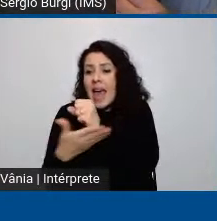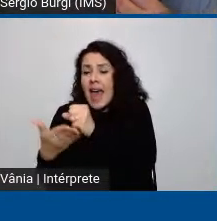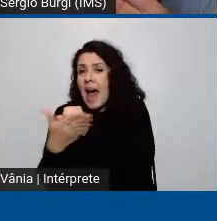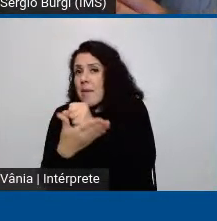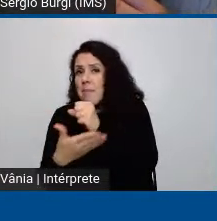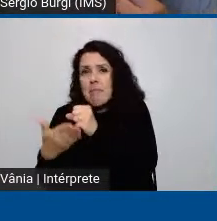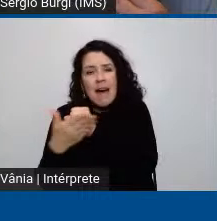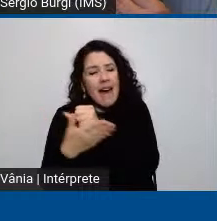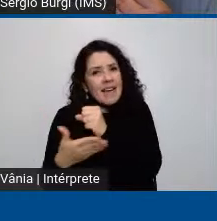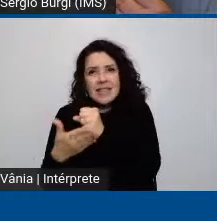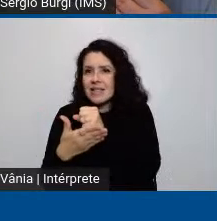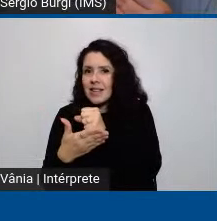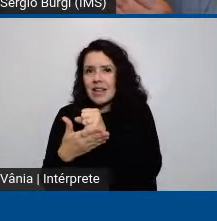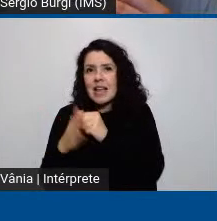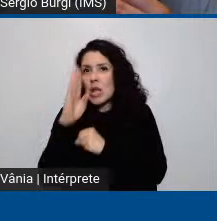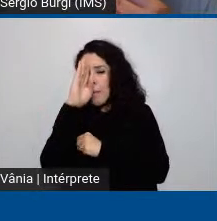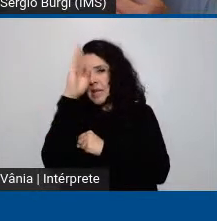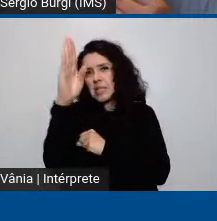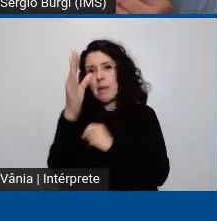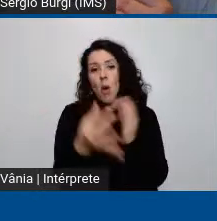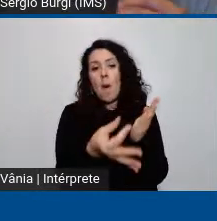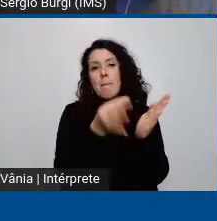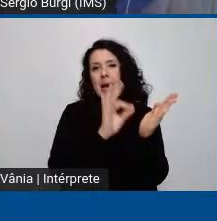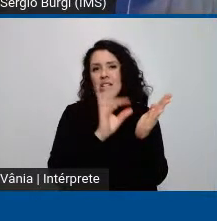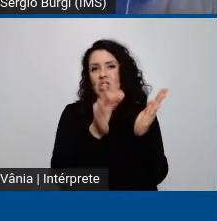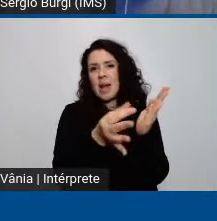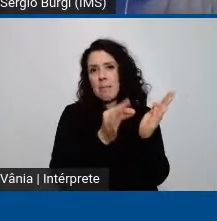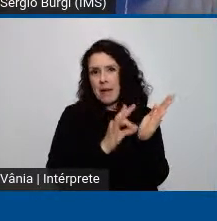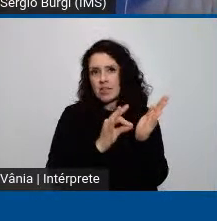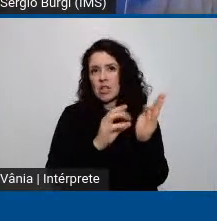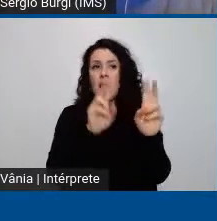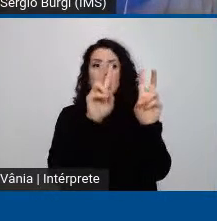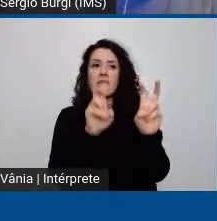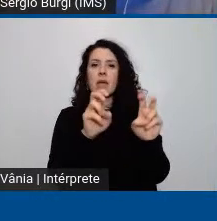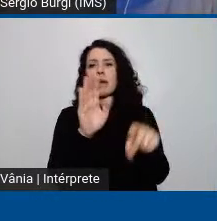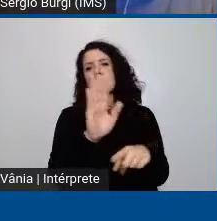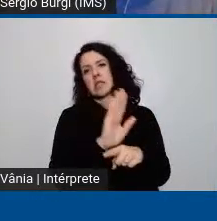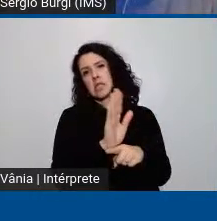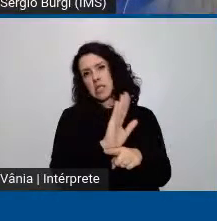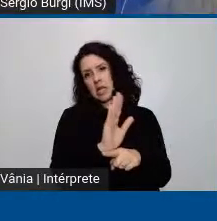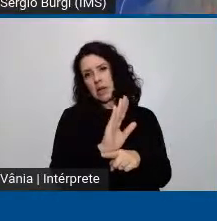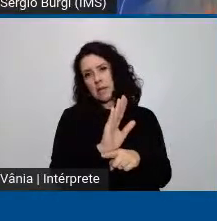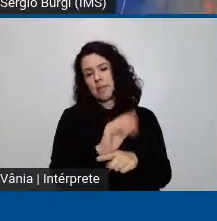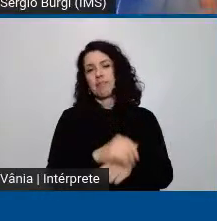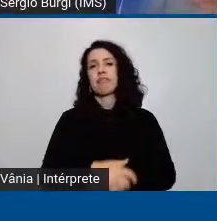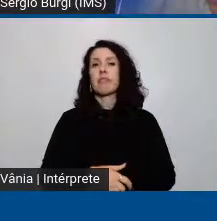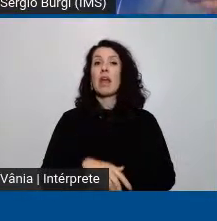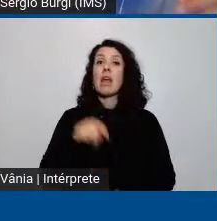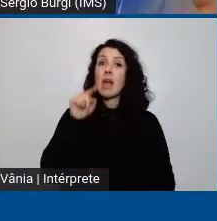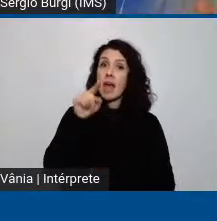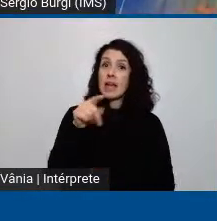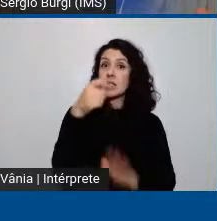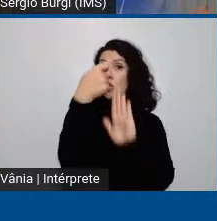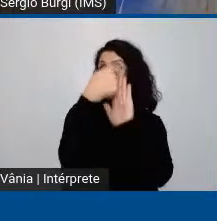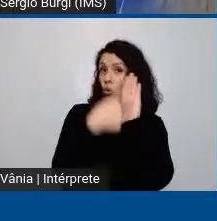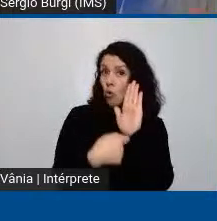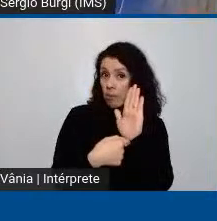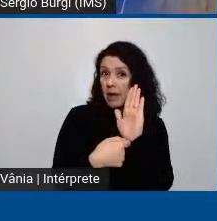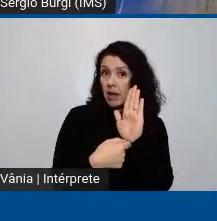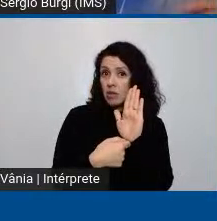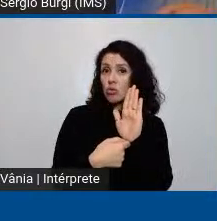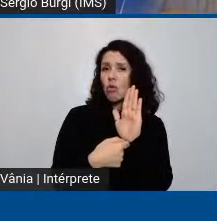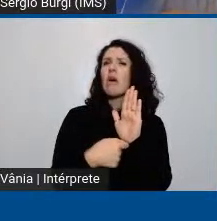nessas duas páginas do catálogo sobre cinema, né? E esse documento é um documento que faz uma descrição